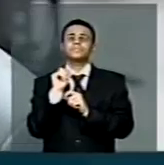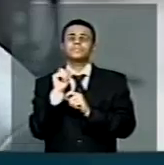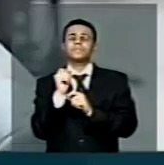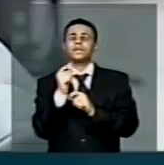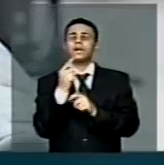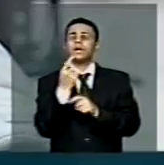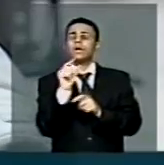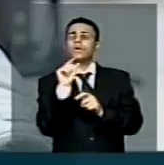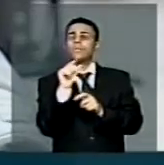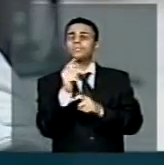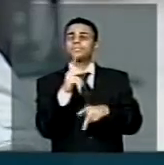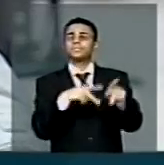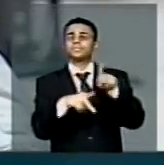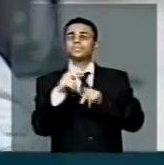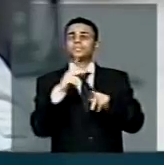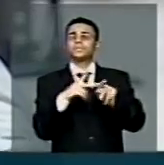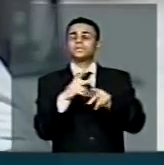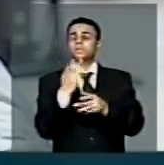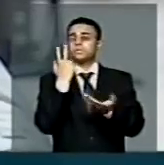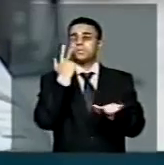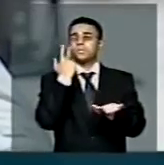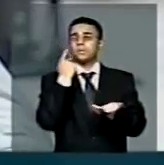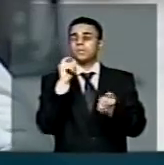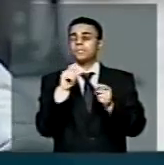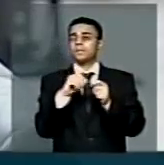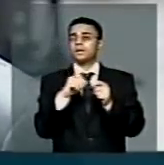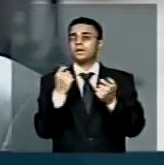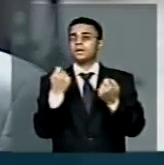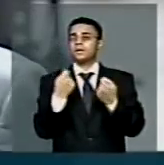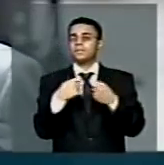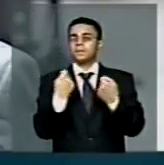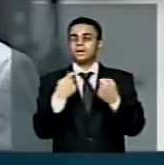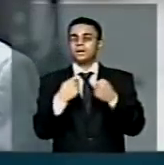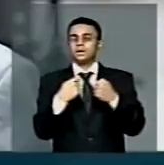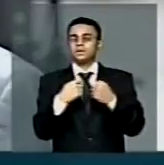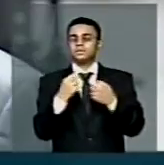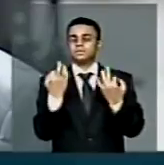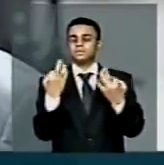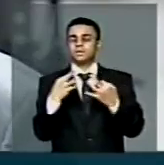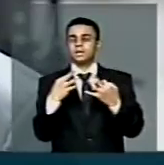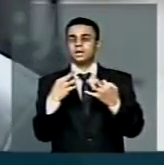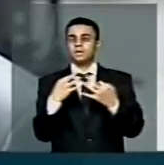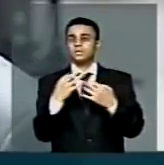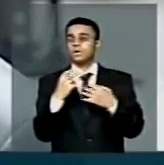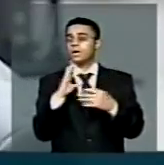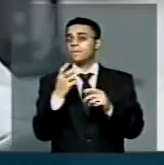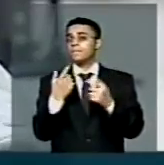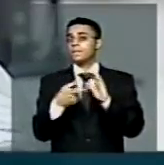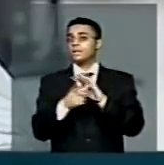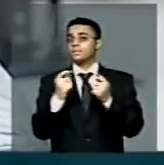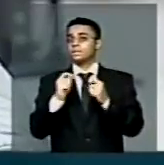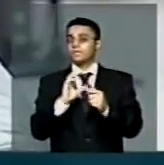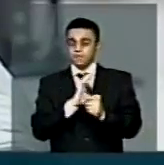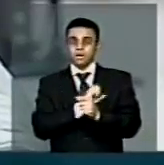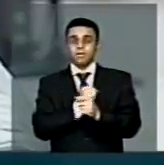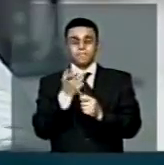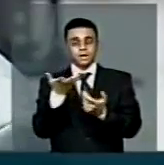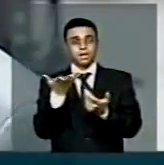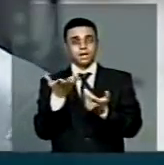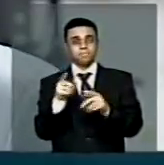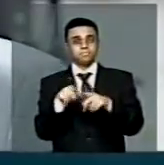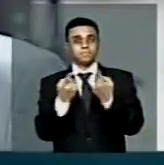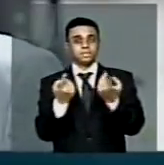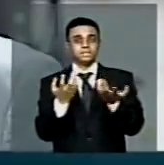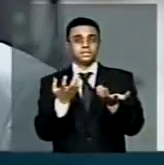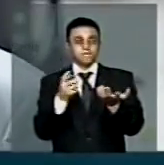da população, que normalmente deveria estar absolutamente encantada com a perspectiva,